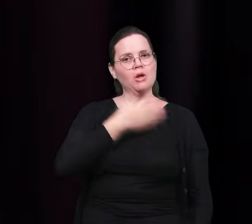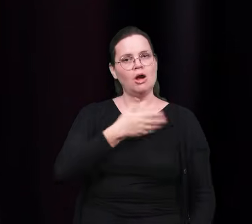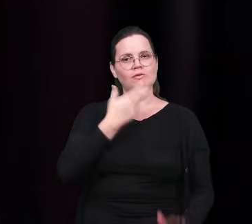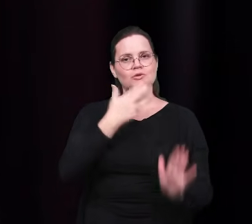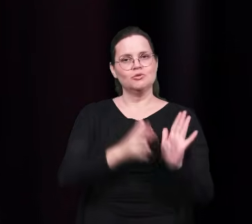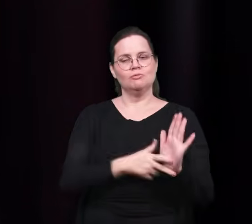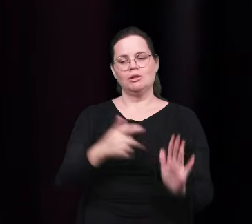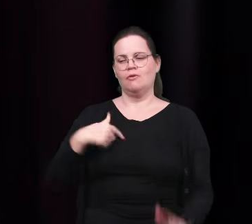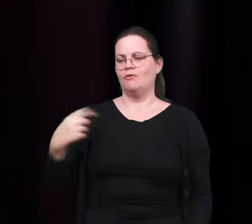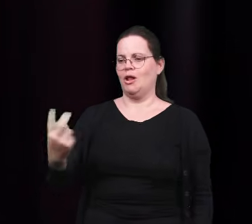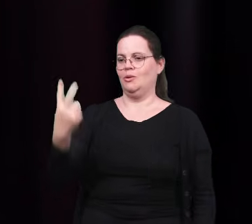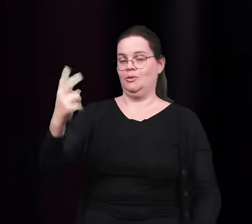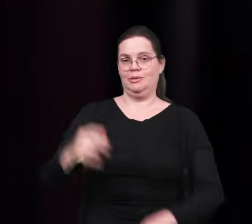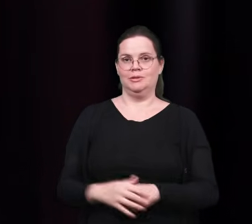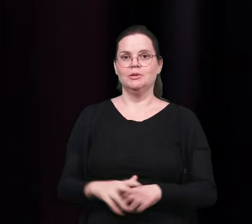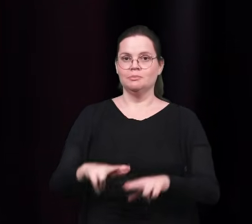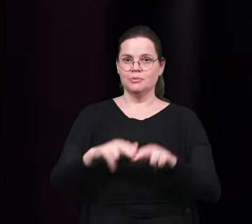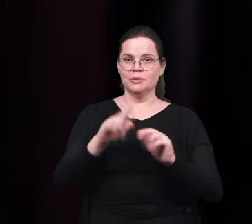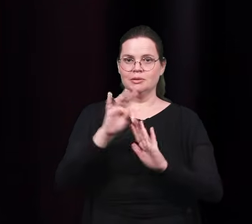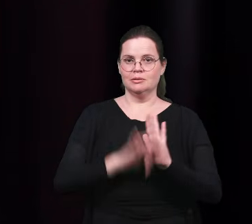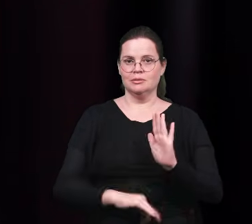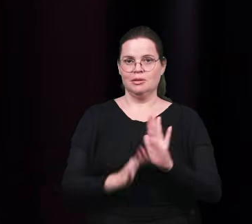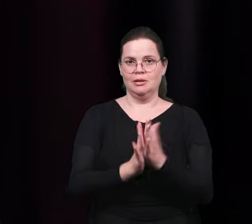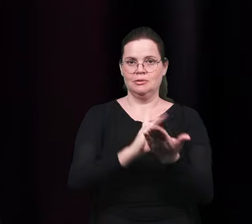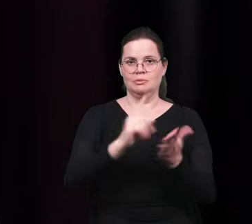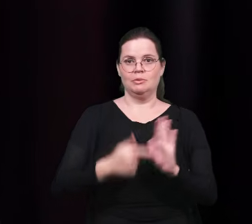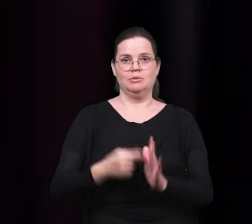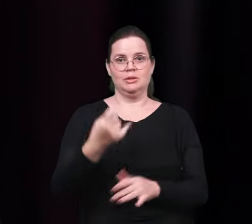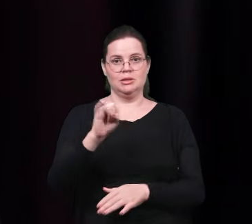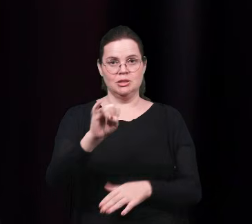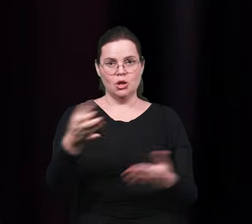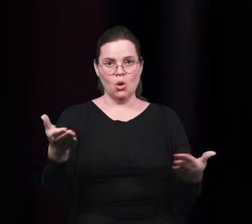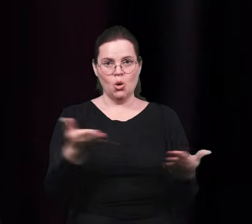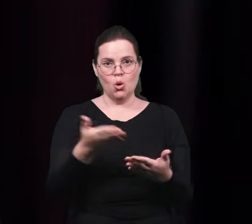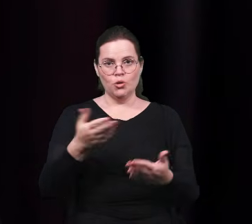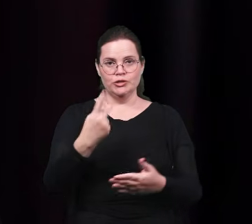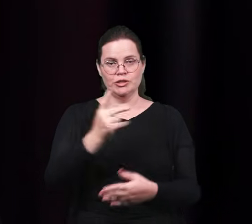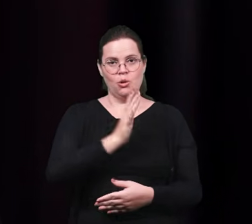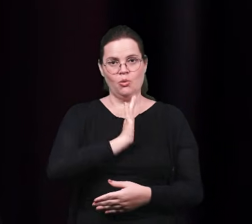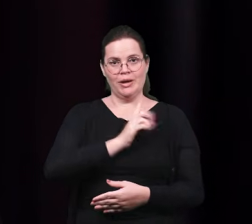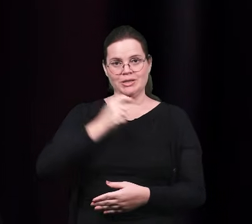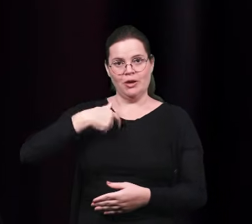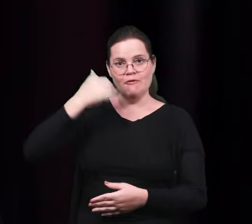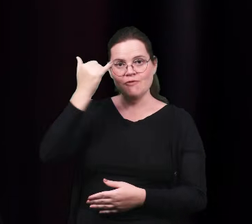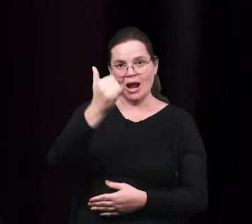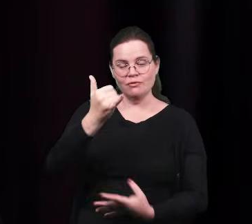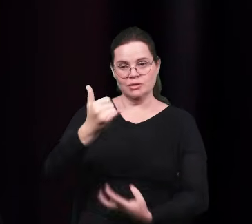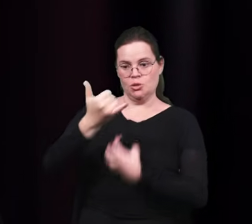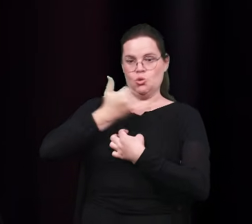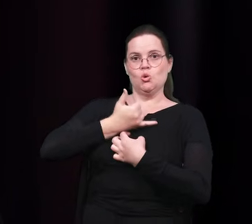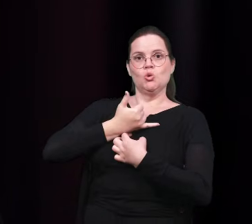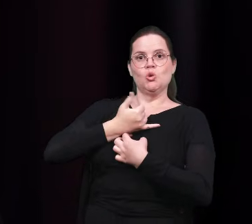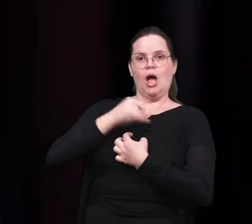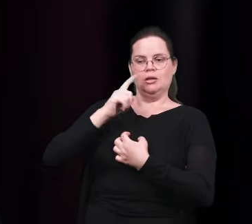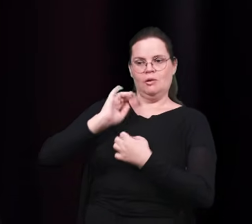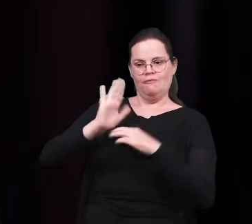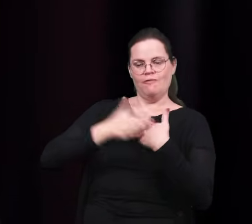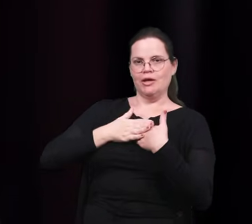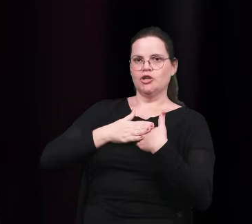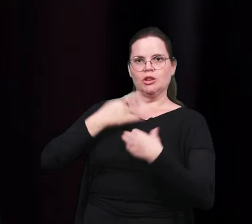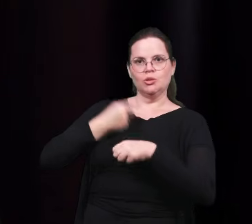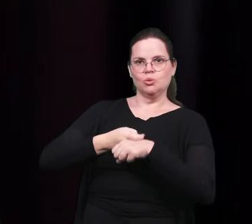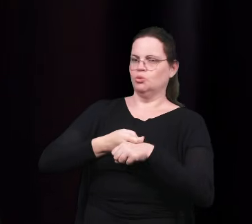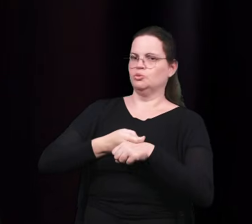palavra do Senhor diz assim, se hoje ouvides a minha voz, não endureçais o vosso coração. É importante. Né?